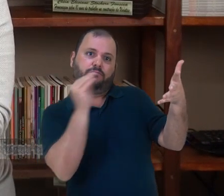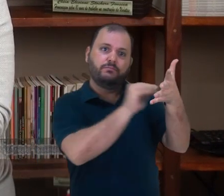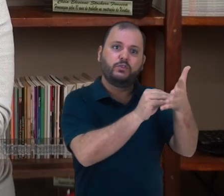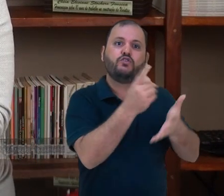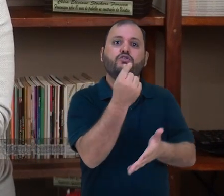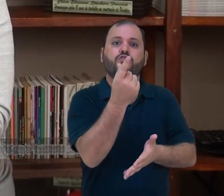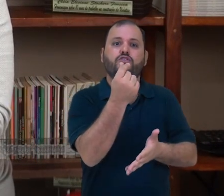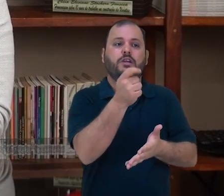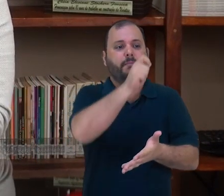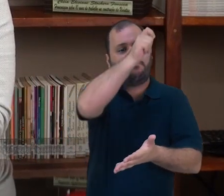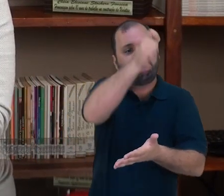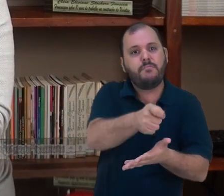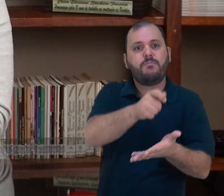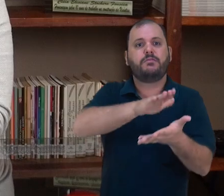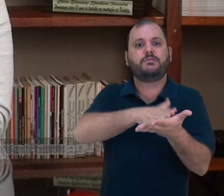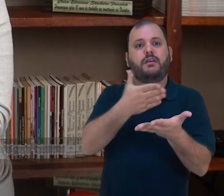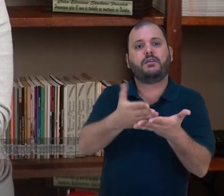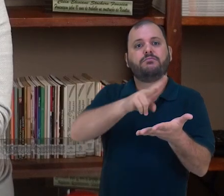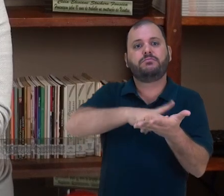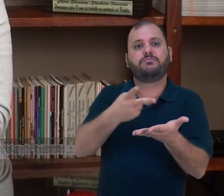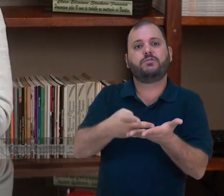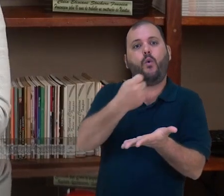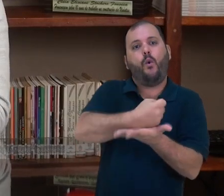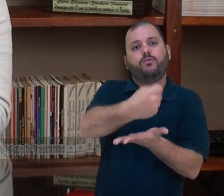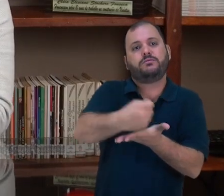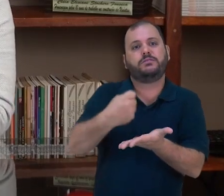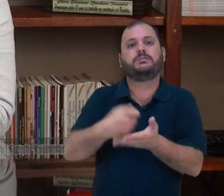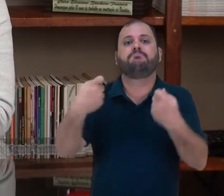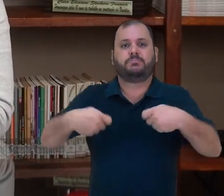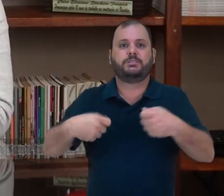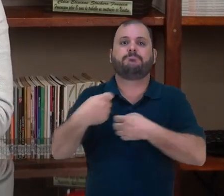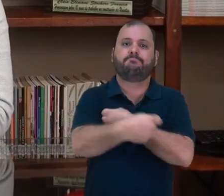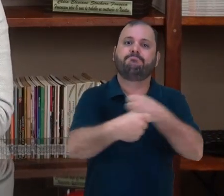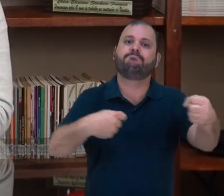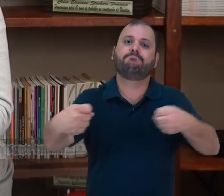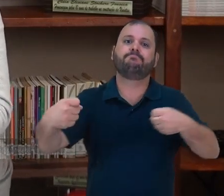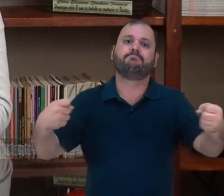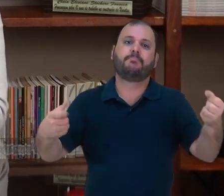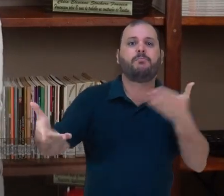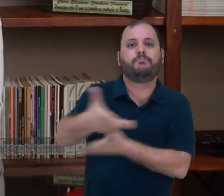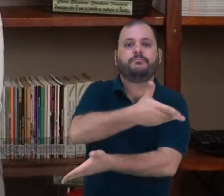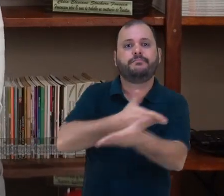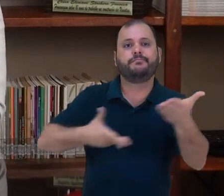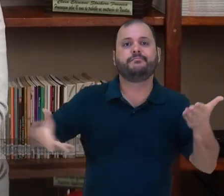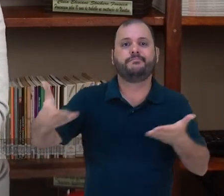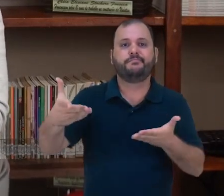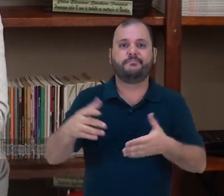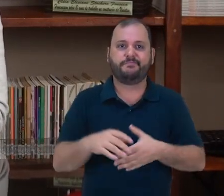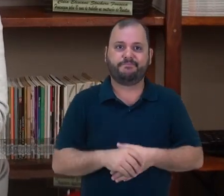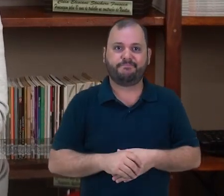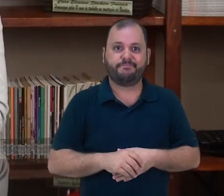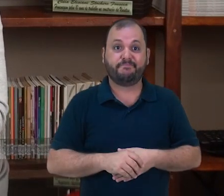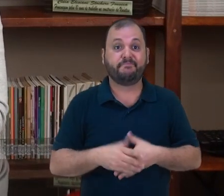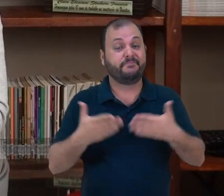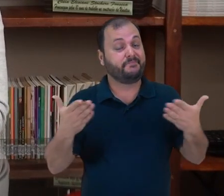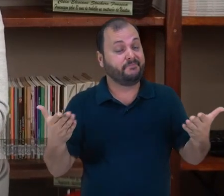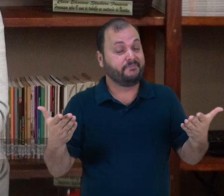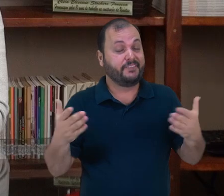interpretação de libras, língua portuguesa. Bom pessoal, espero ter contribuído com vocês,